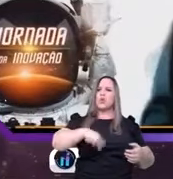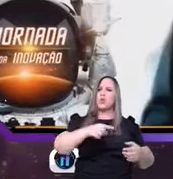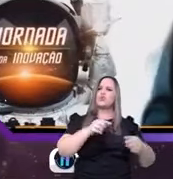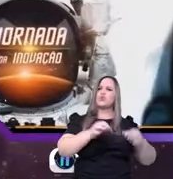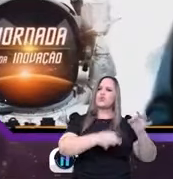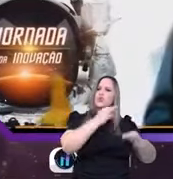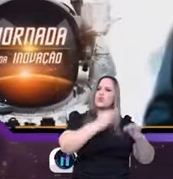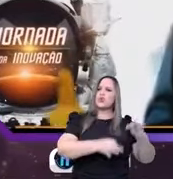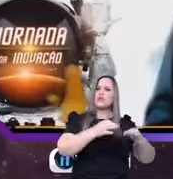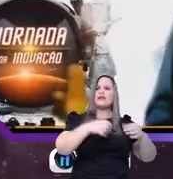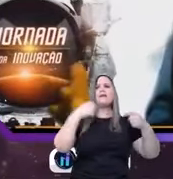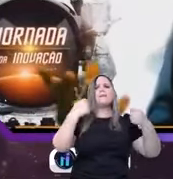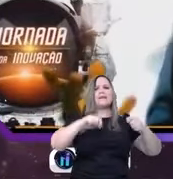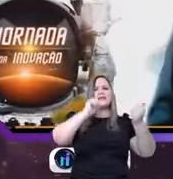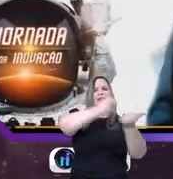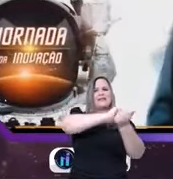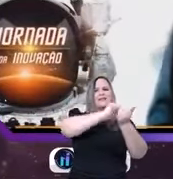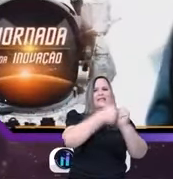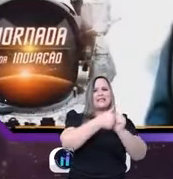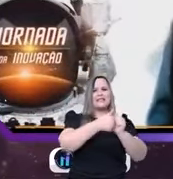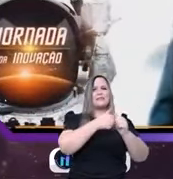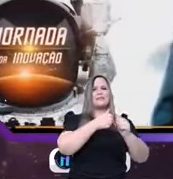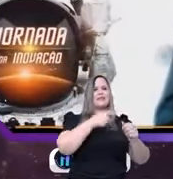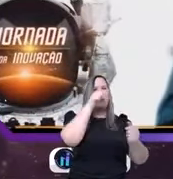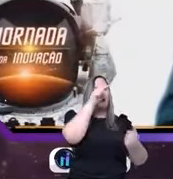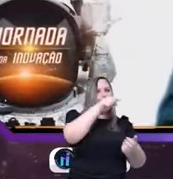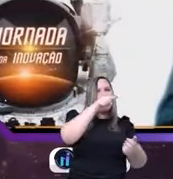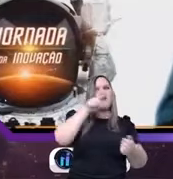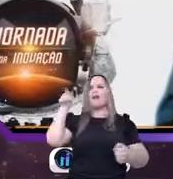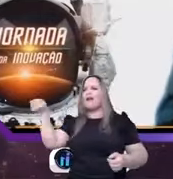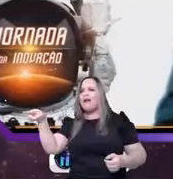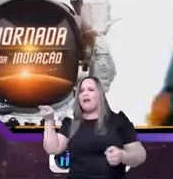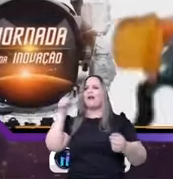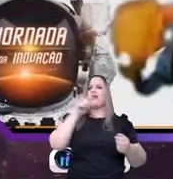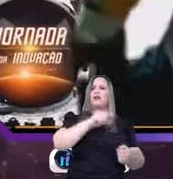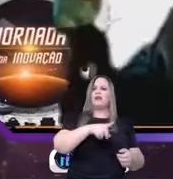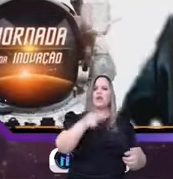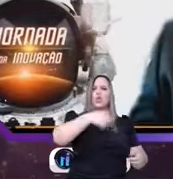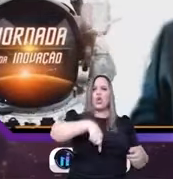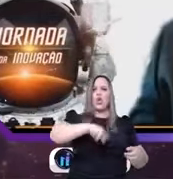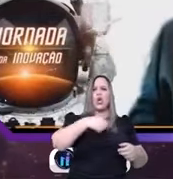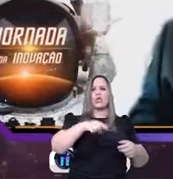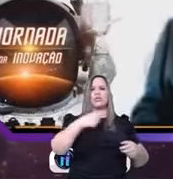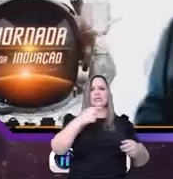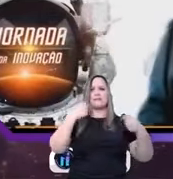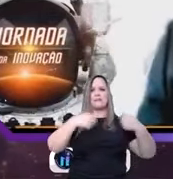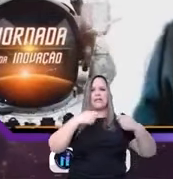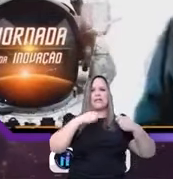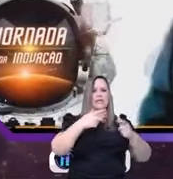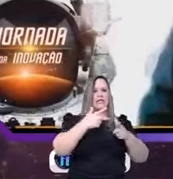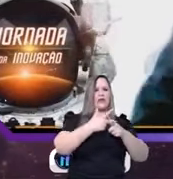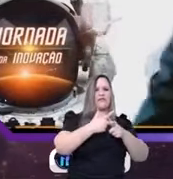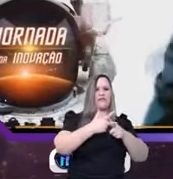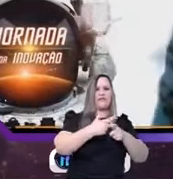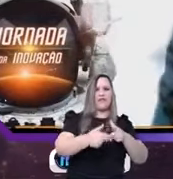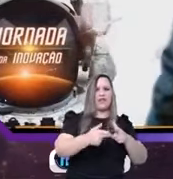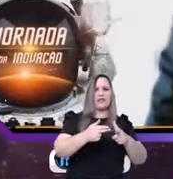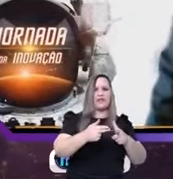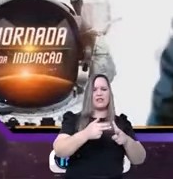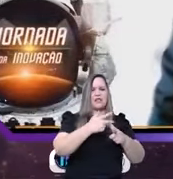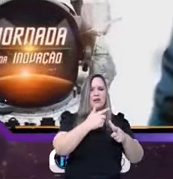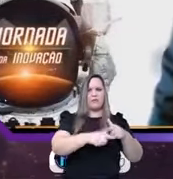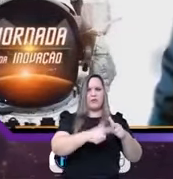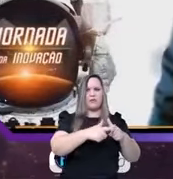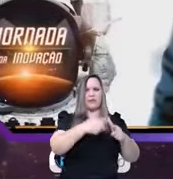essas duas realidades. A gente não pode simplesmente solucionar conflitos, a gente tem que realizar justiça também. Então, quando